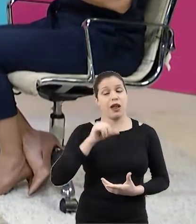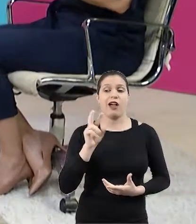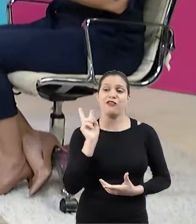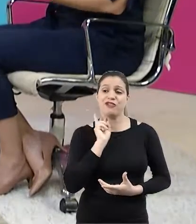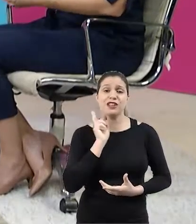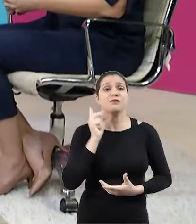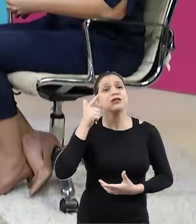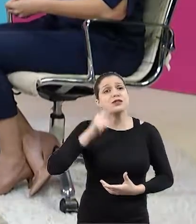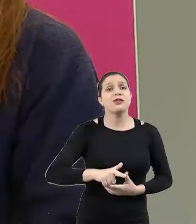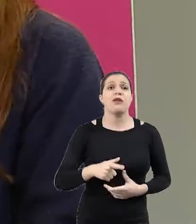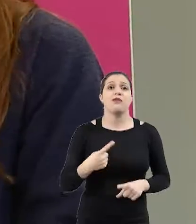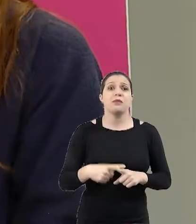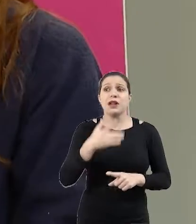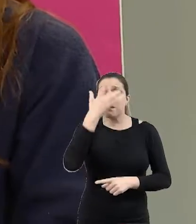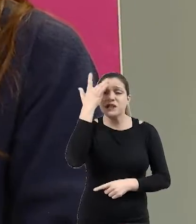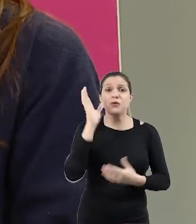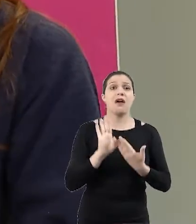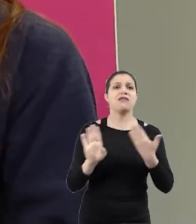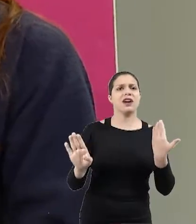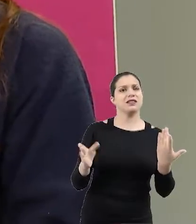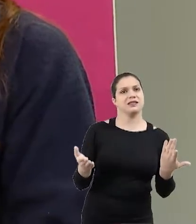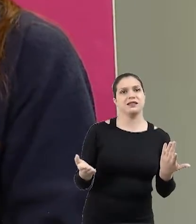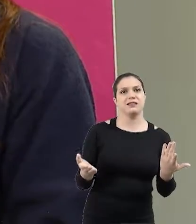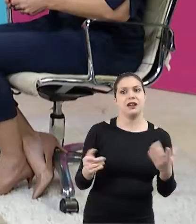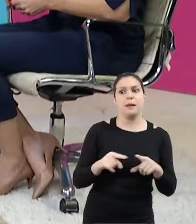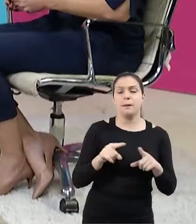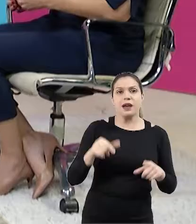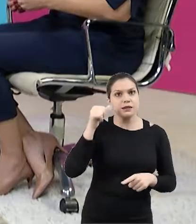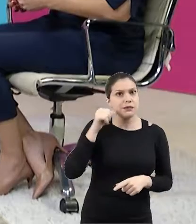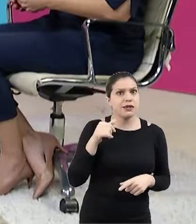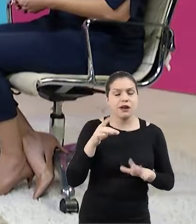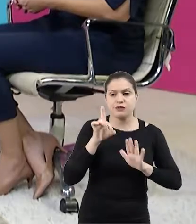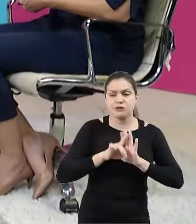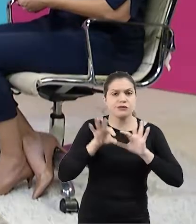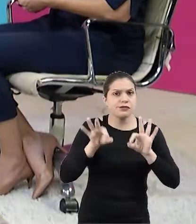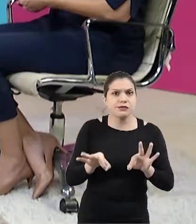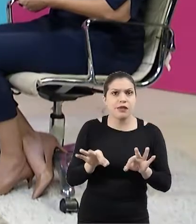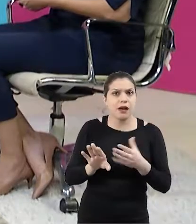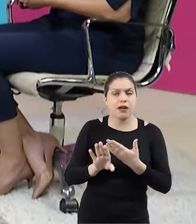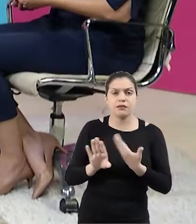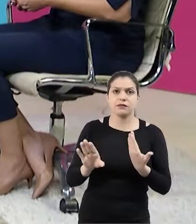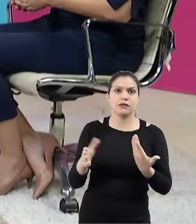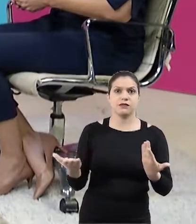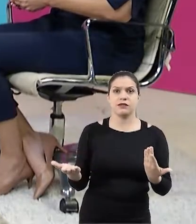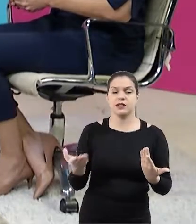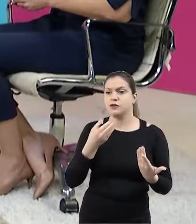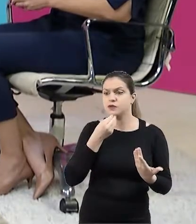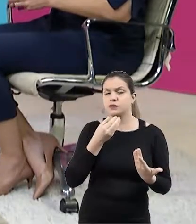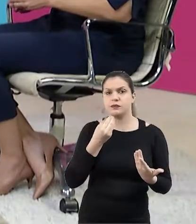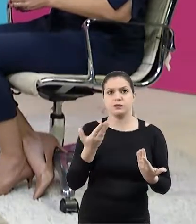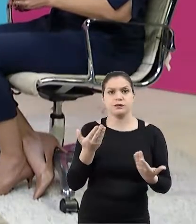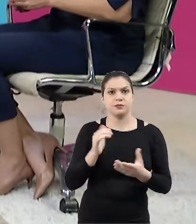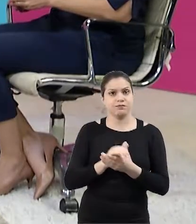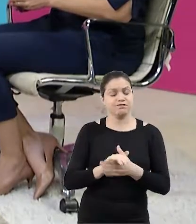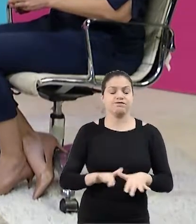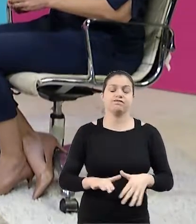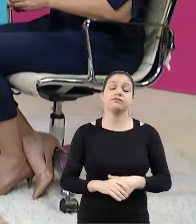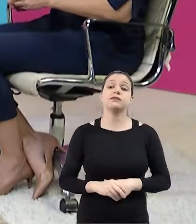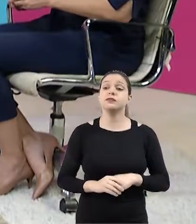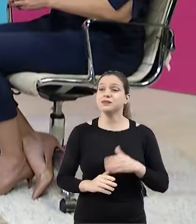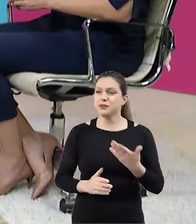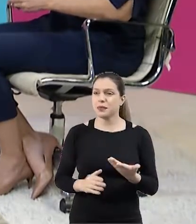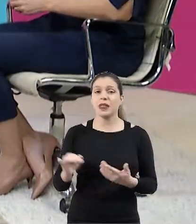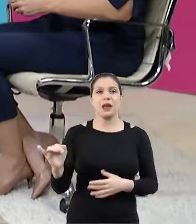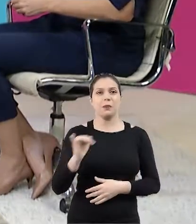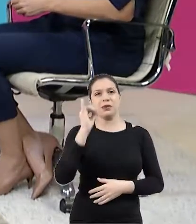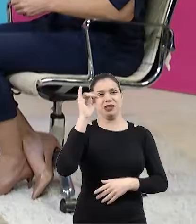vezes, né? Sim. E isso tudo é muito difícil para ela. Se você me permite fazer uma colocação, Com certeza. eu achei muito importante